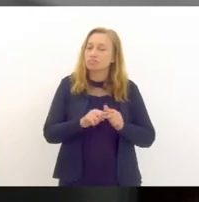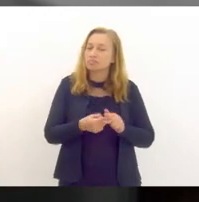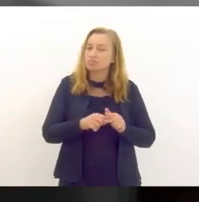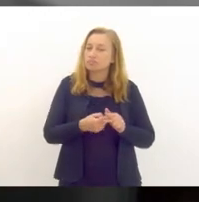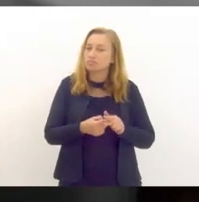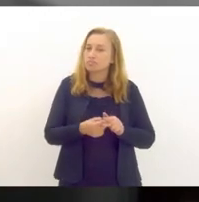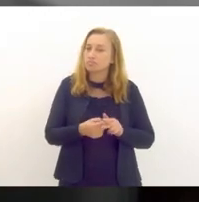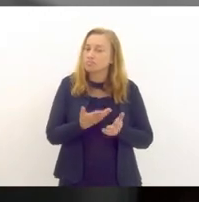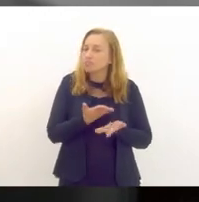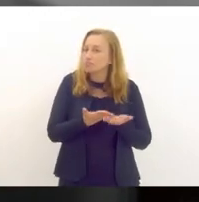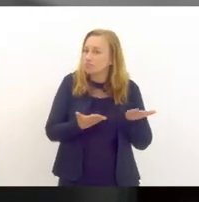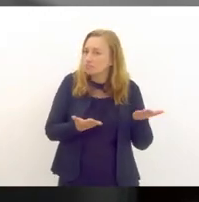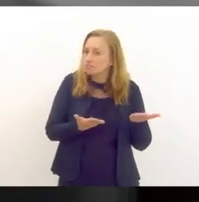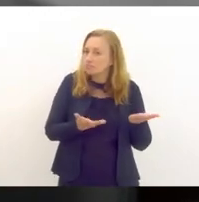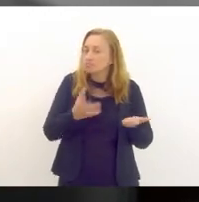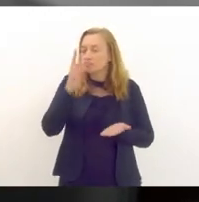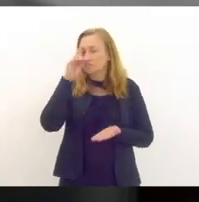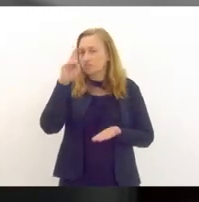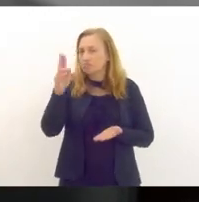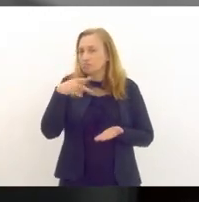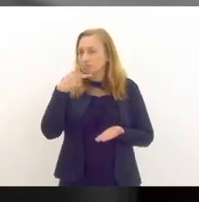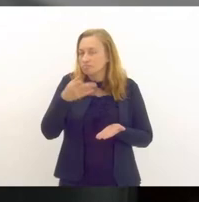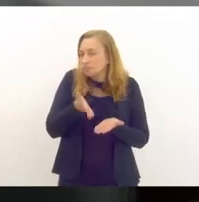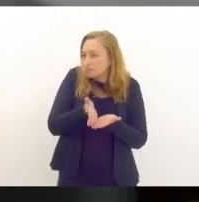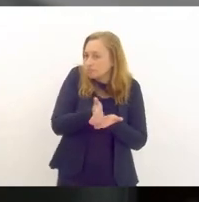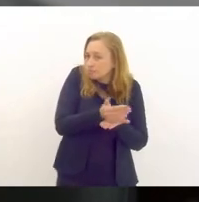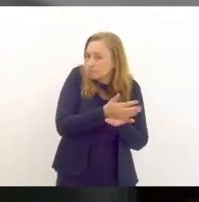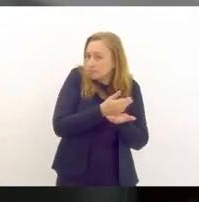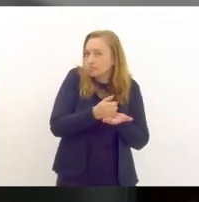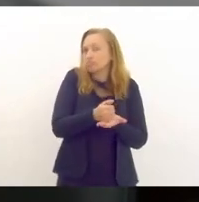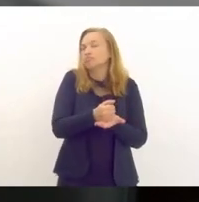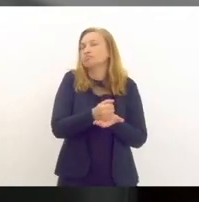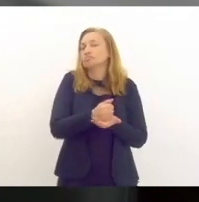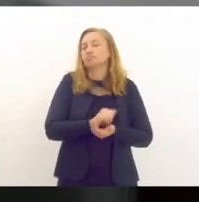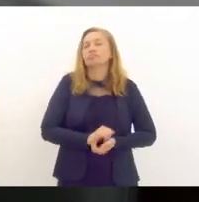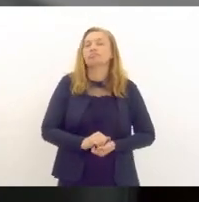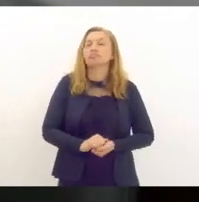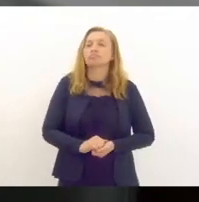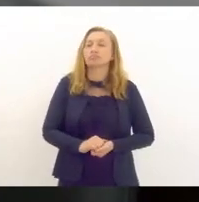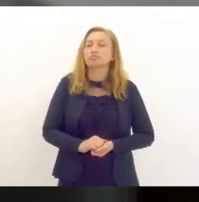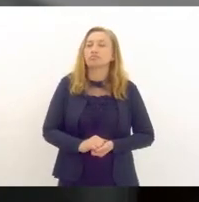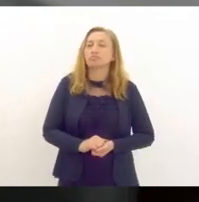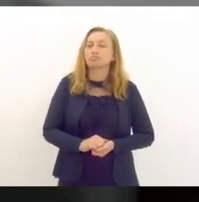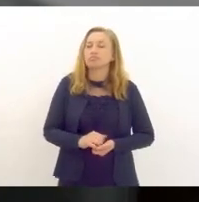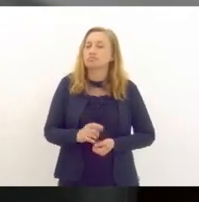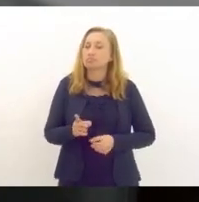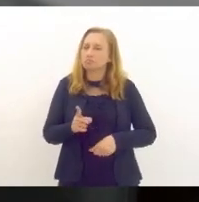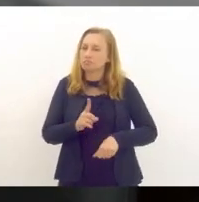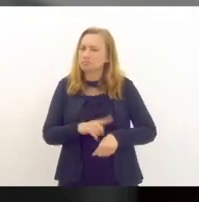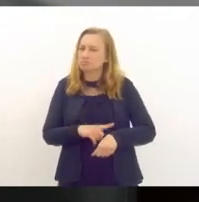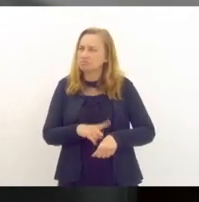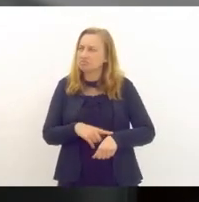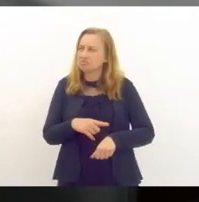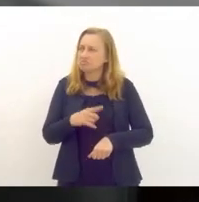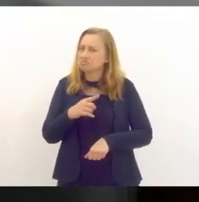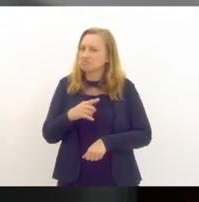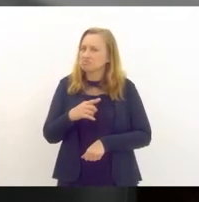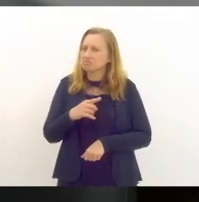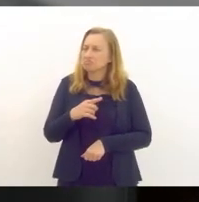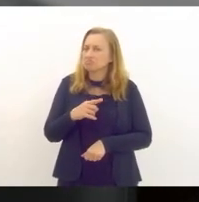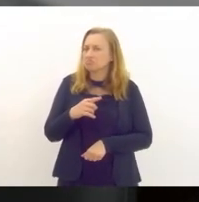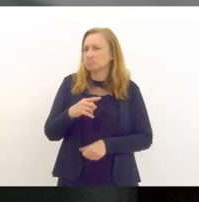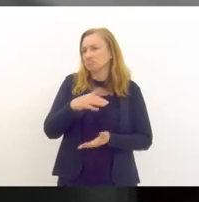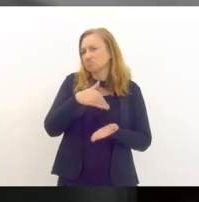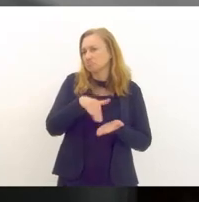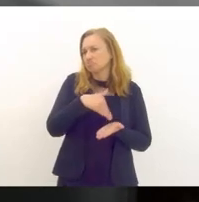dessa perda que vossa excelência de arrecadação que você se refere e não há até o momento parecer nenhum da Secretaria do